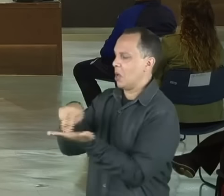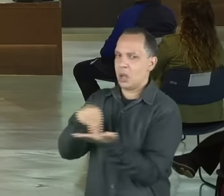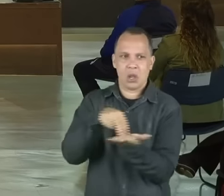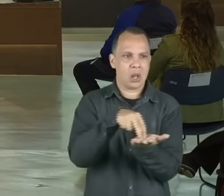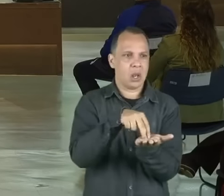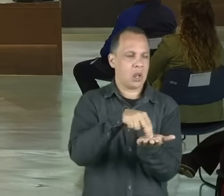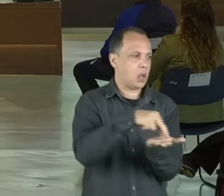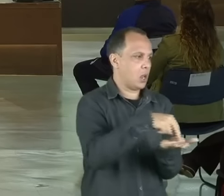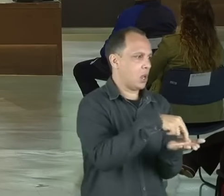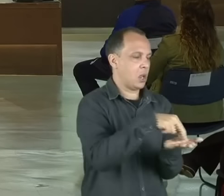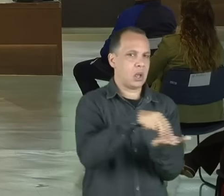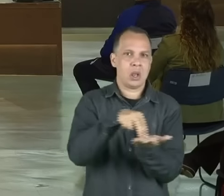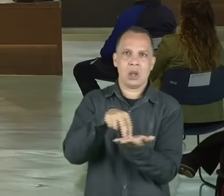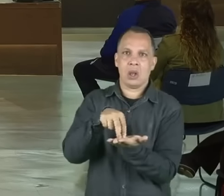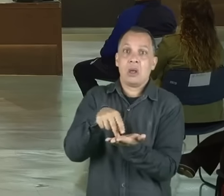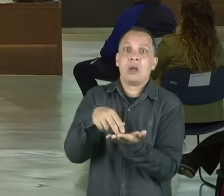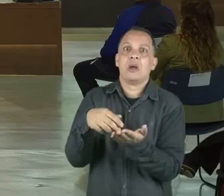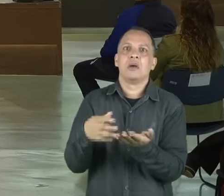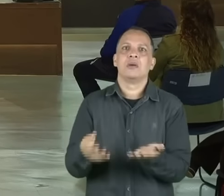e